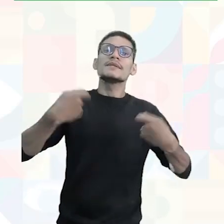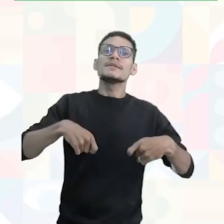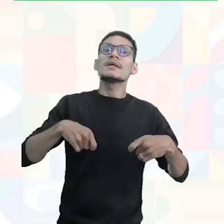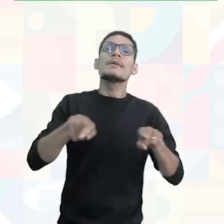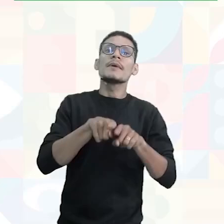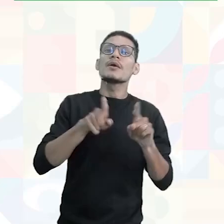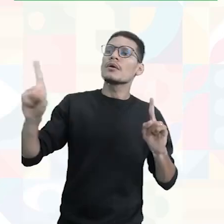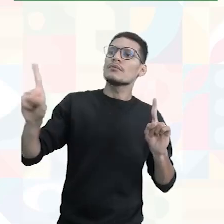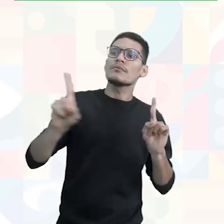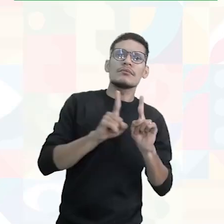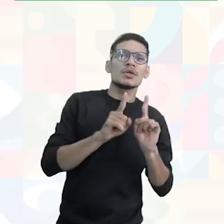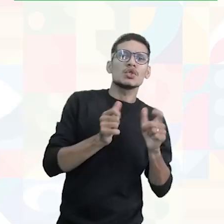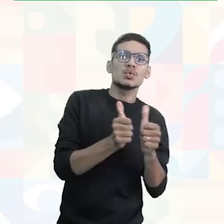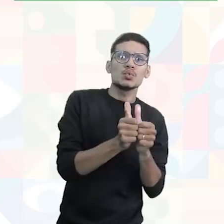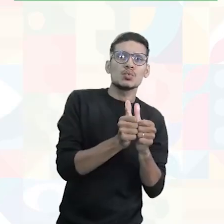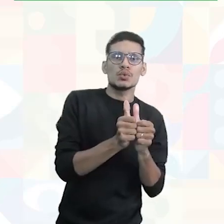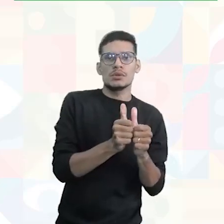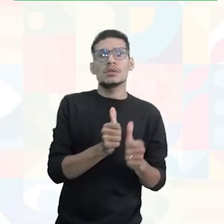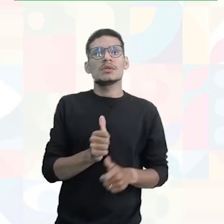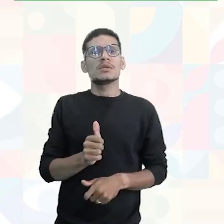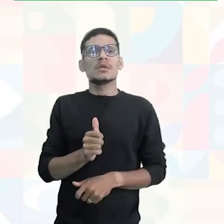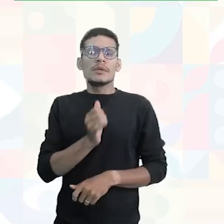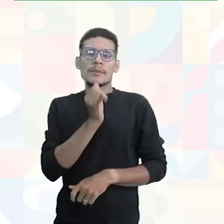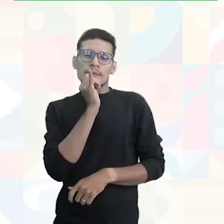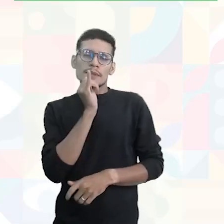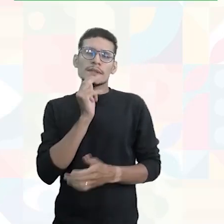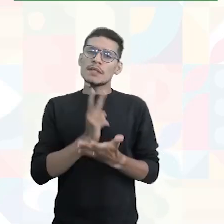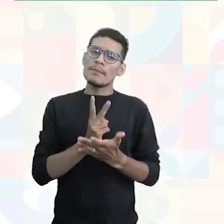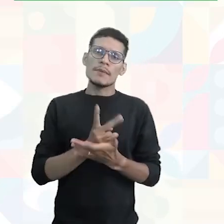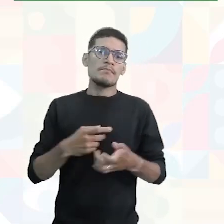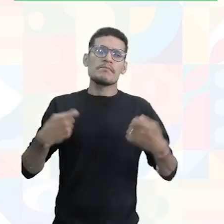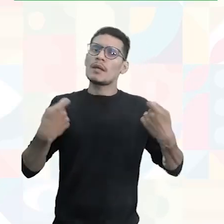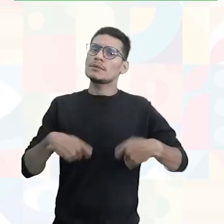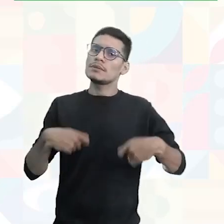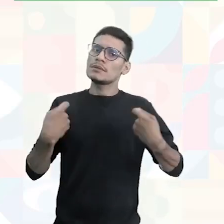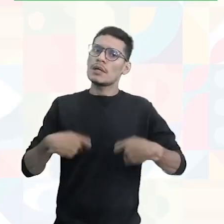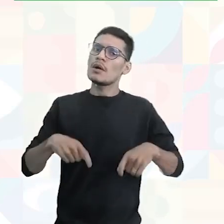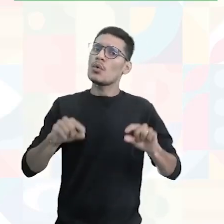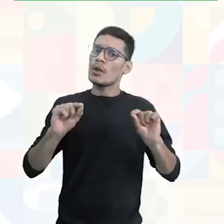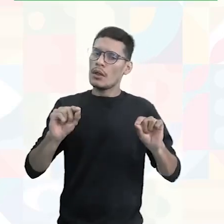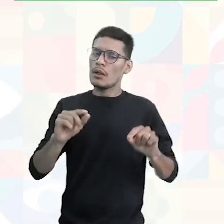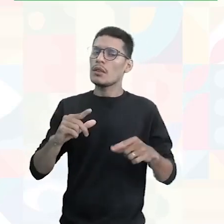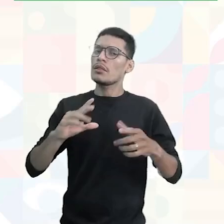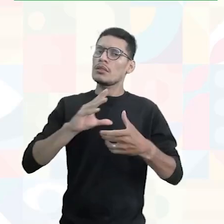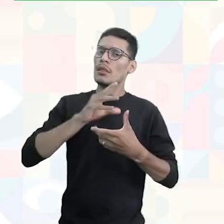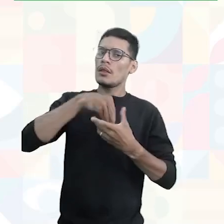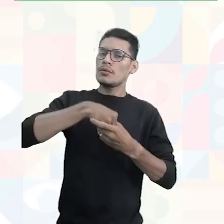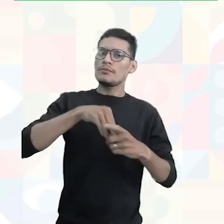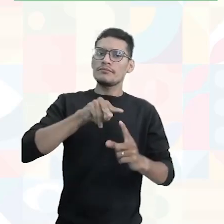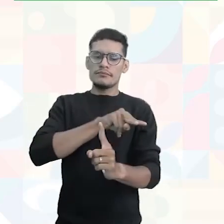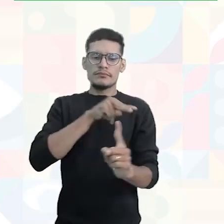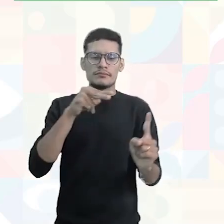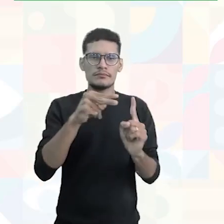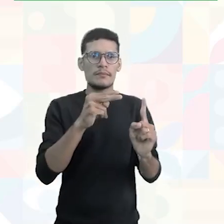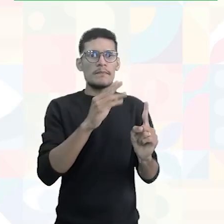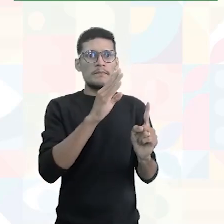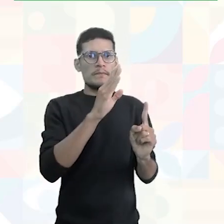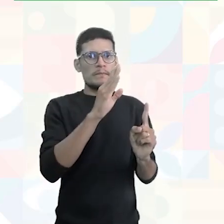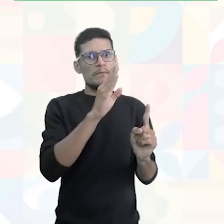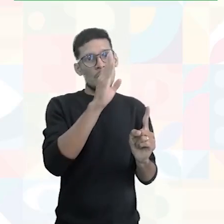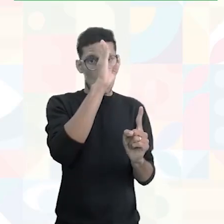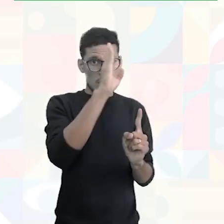acompanhante, sempre que imprescindível dentro da perspectiva das prioridades